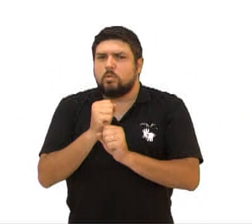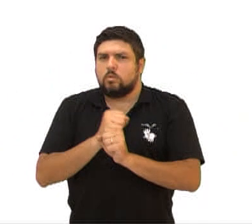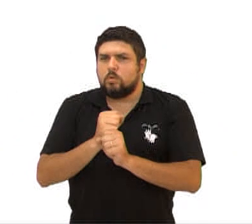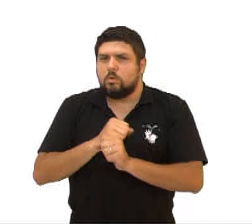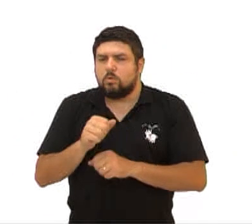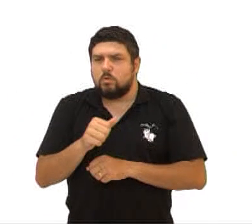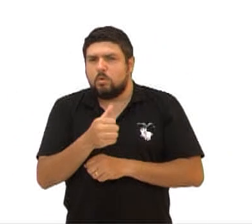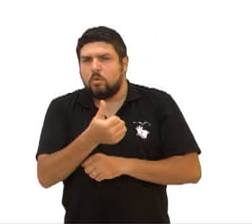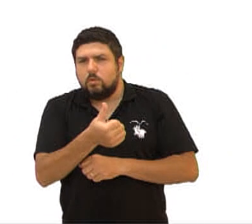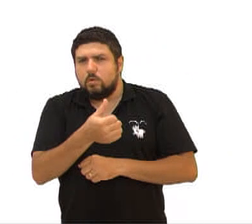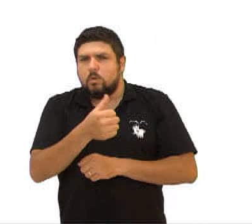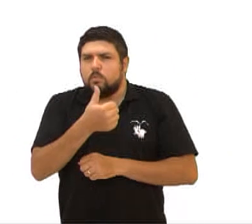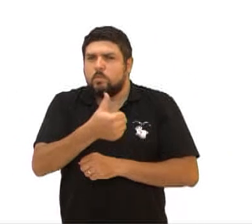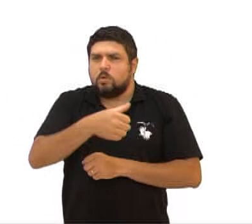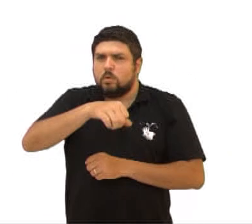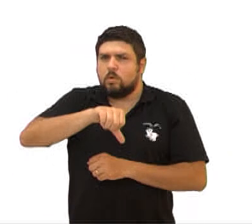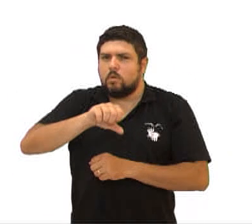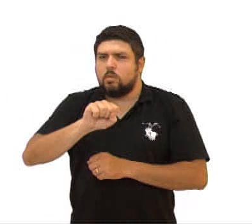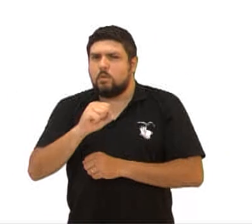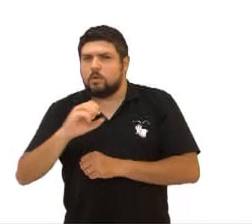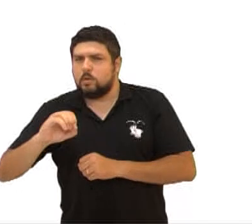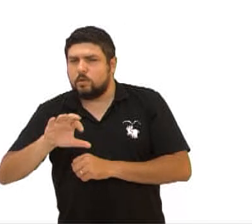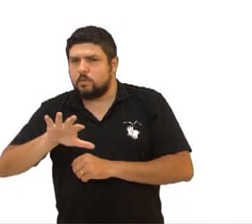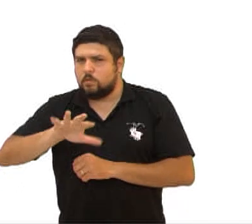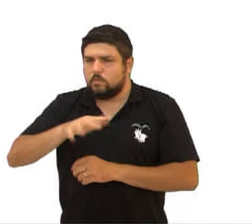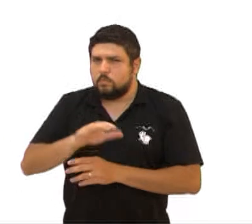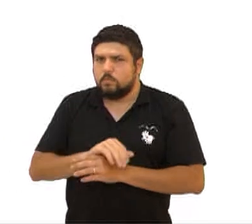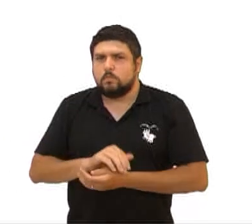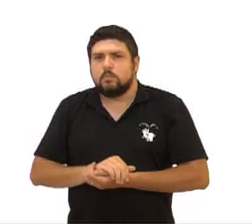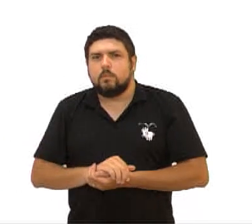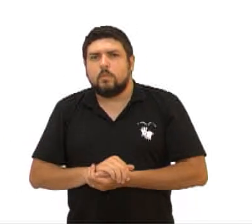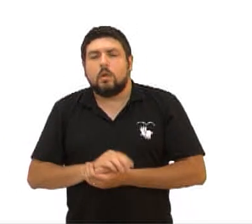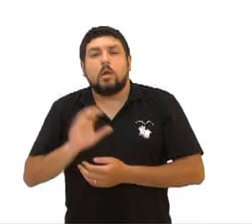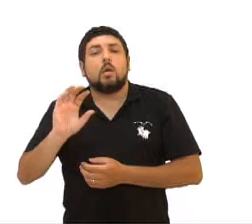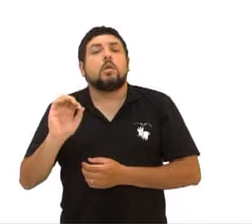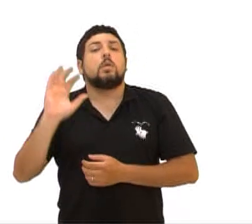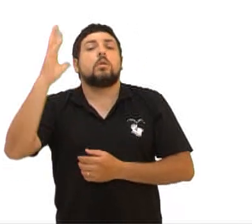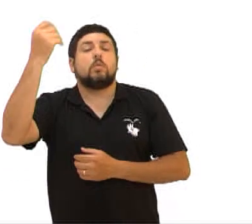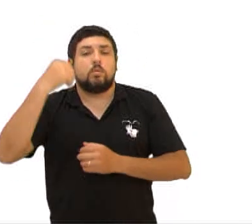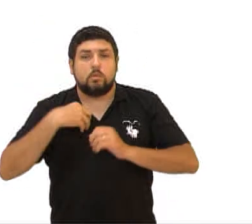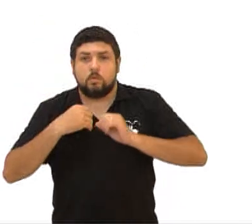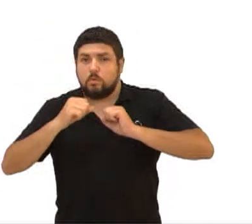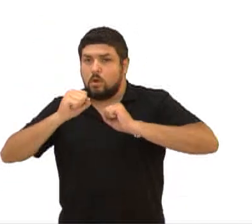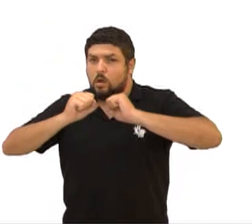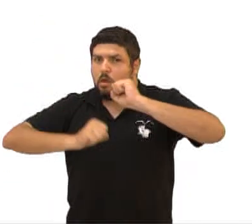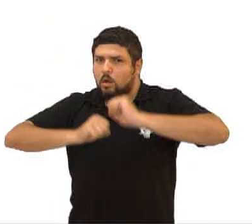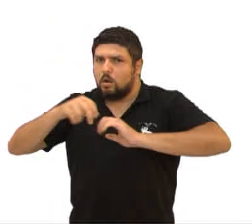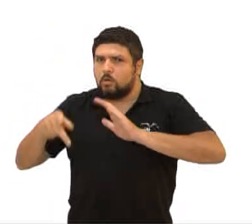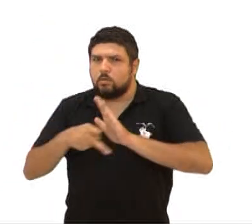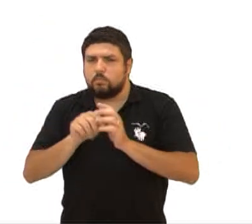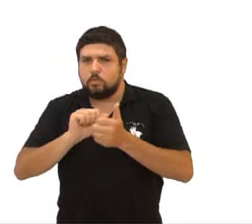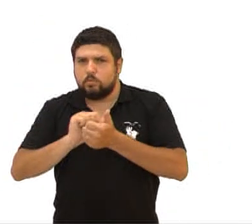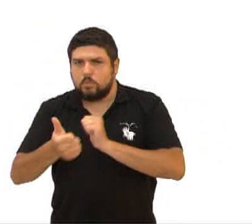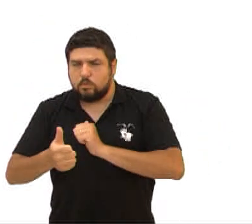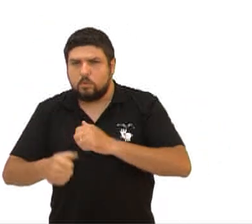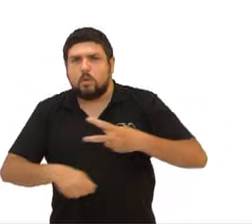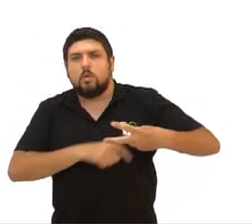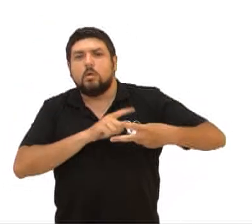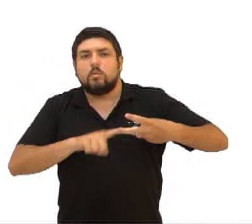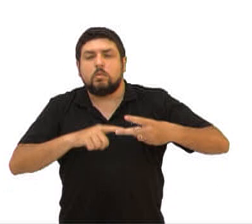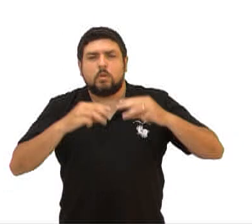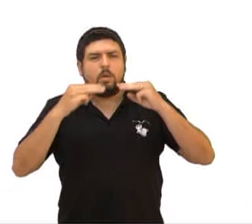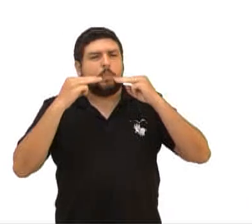de 80. O que aconteceu? Nós tivemos a relação com a indústria do esporte, o marketing esportivo,